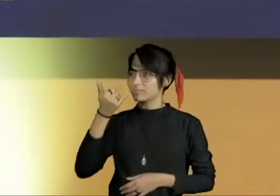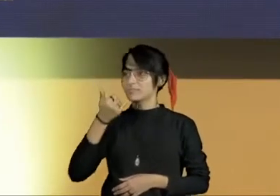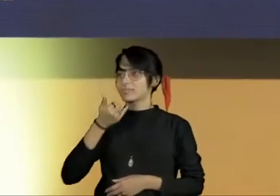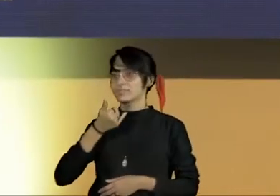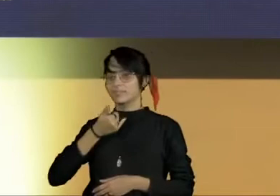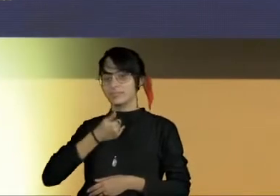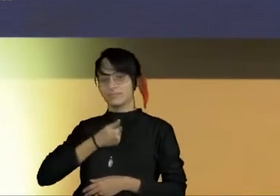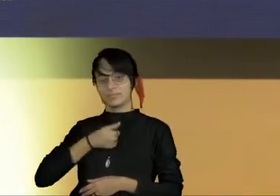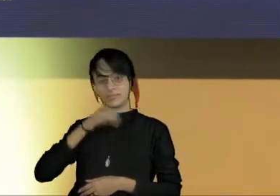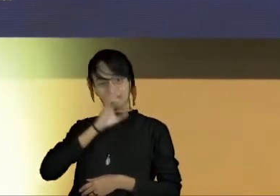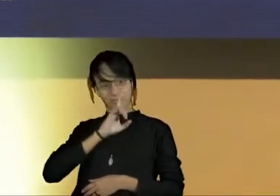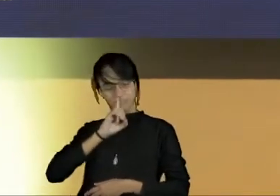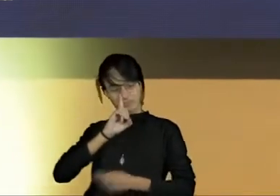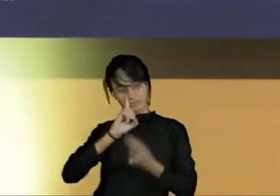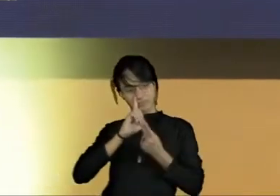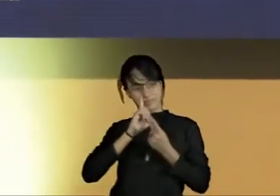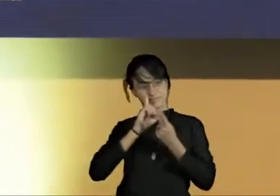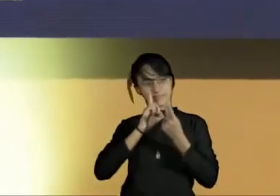Deus,